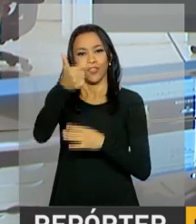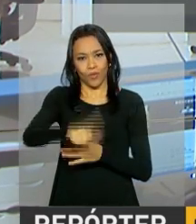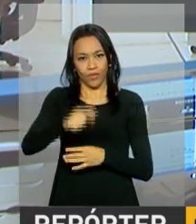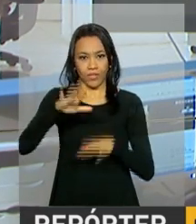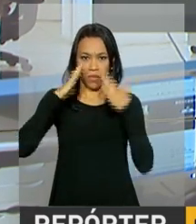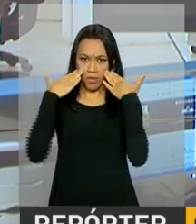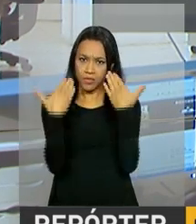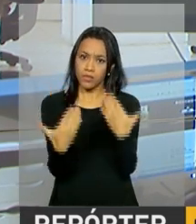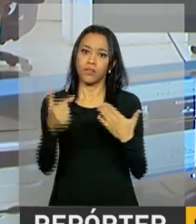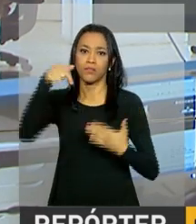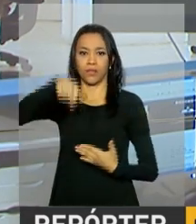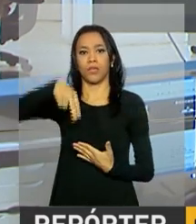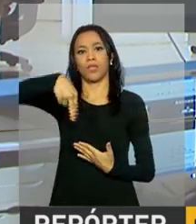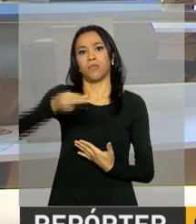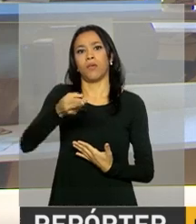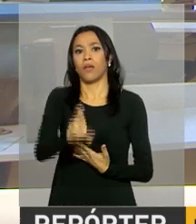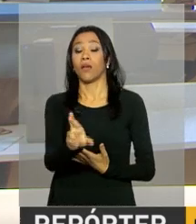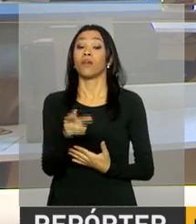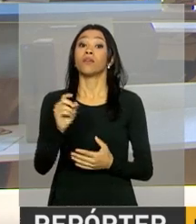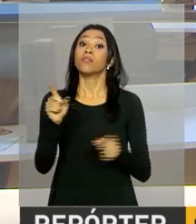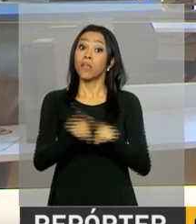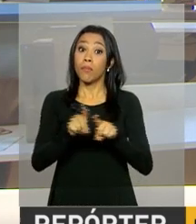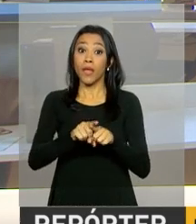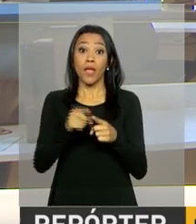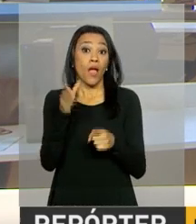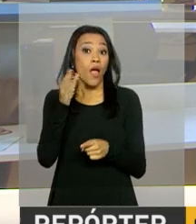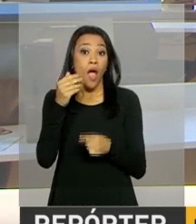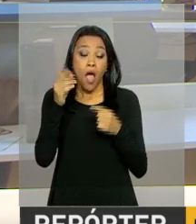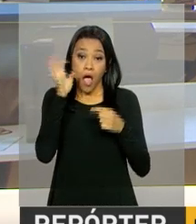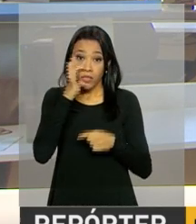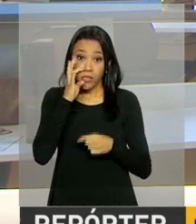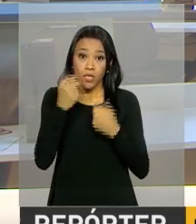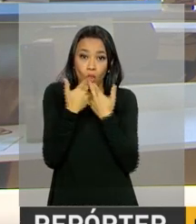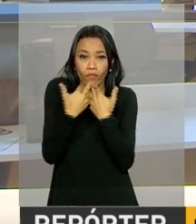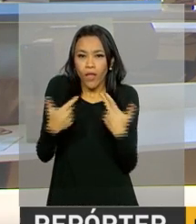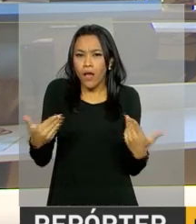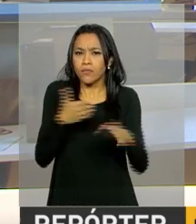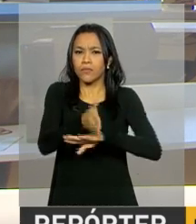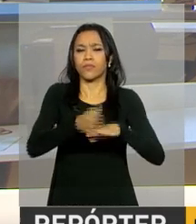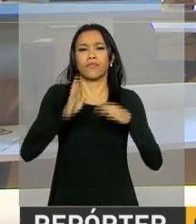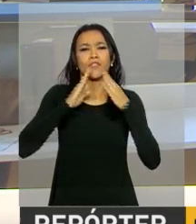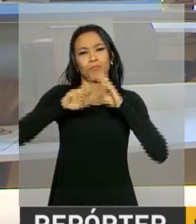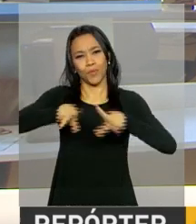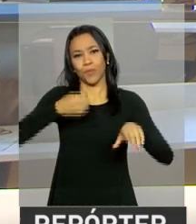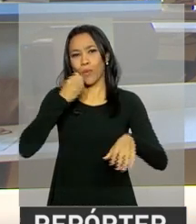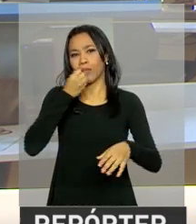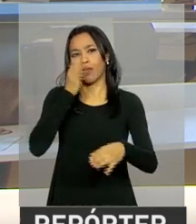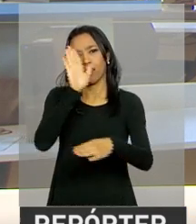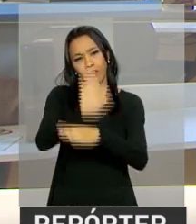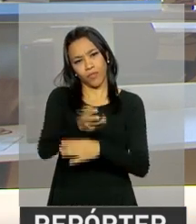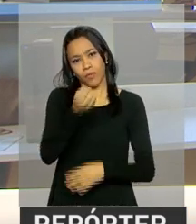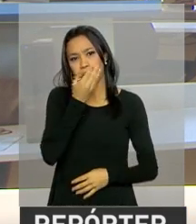edição do Repórter NBR. Acompanhe as novidades em nossas redes sociais. Uma